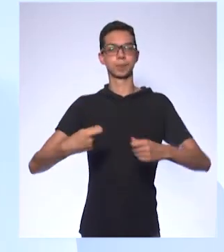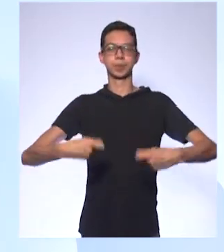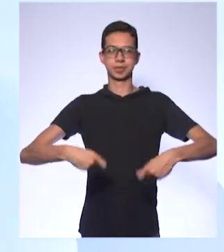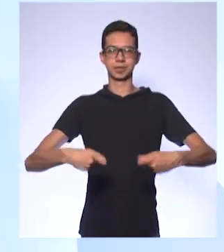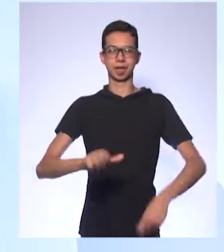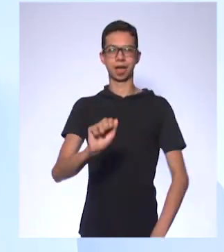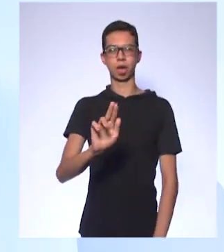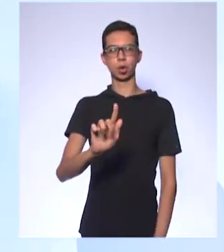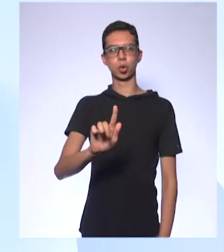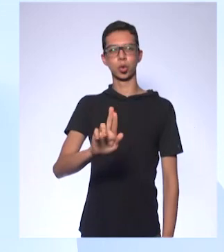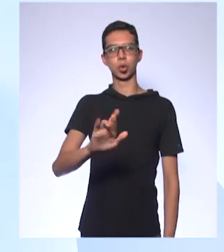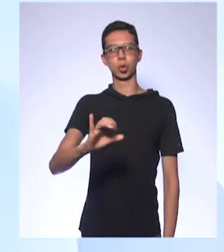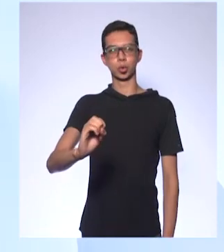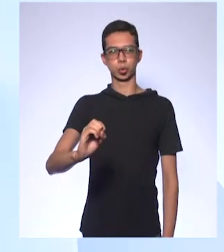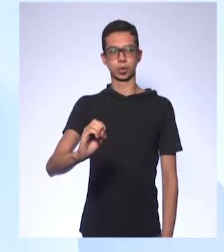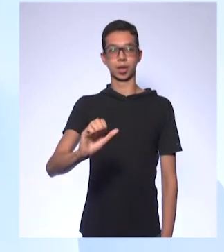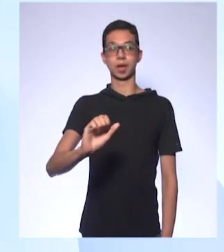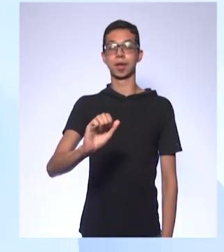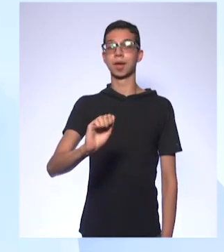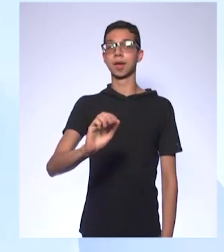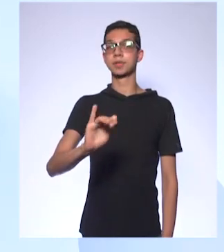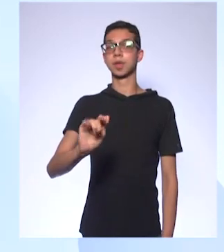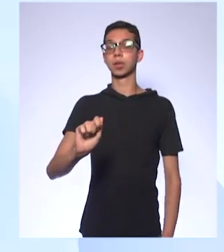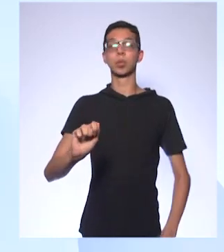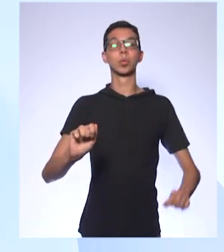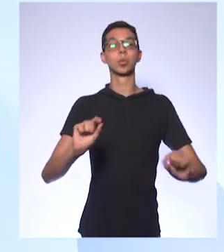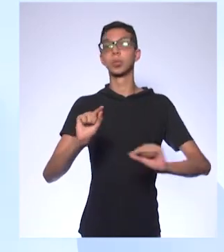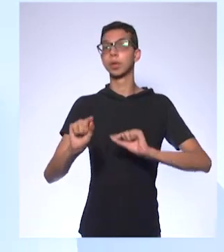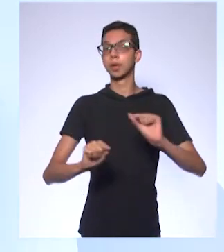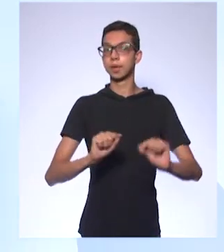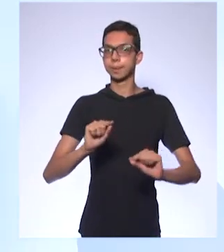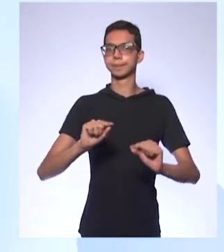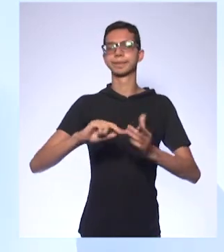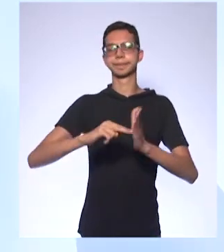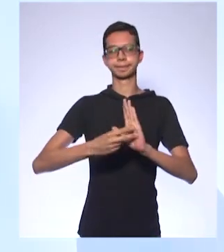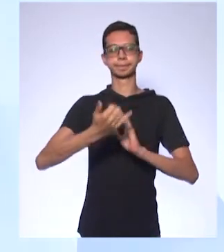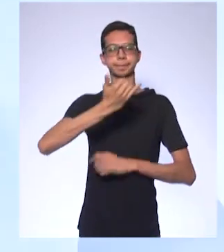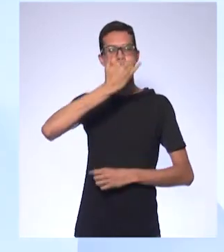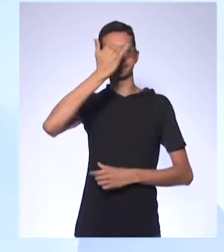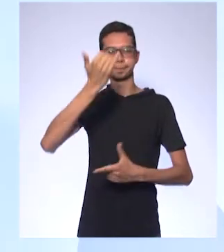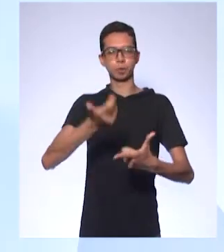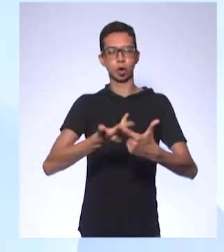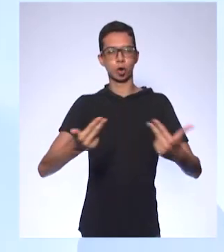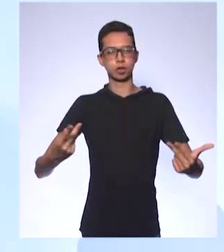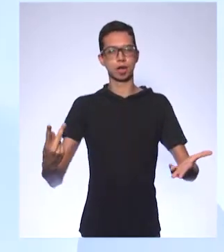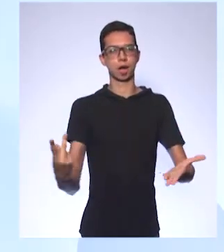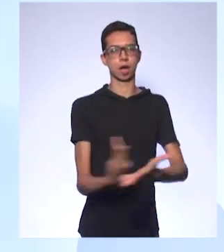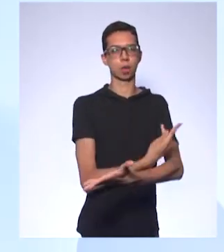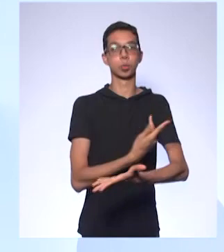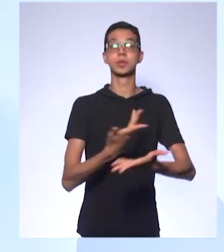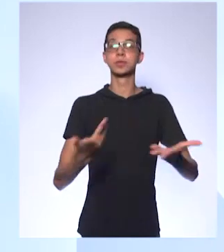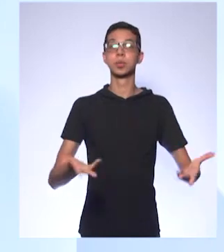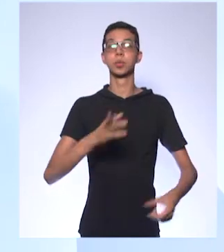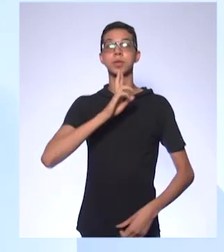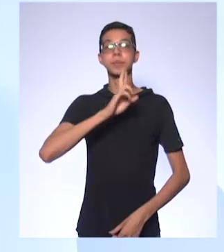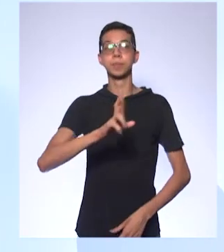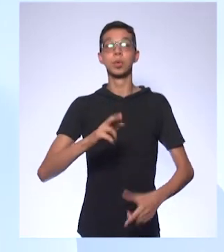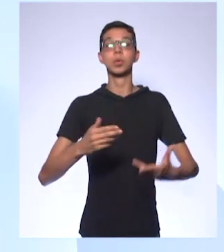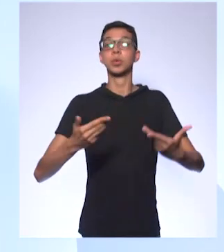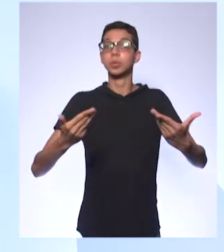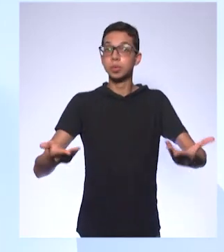augurio asiago, que significa sinais trágicos. Então a questão lá é a questão...